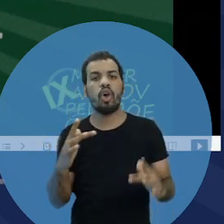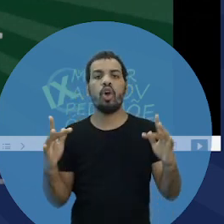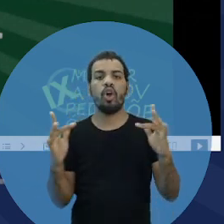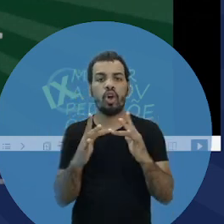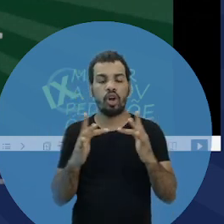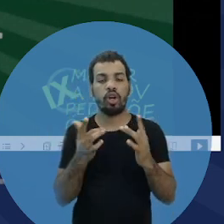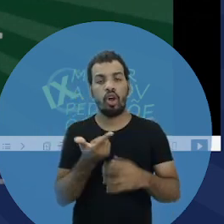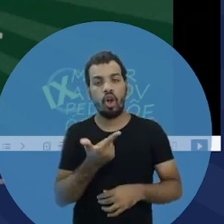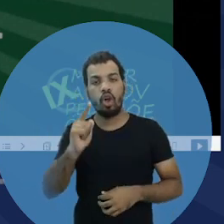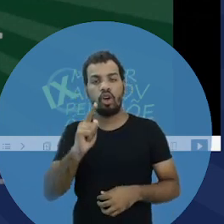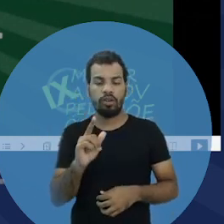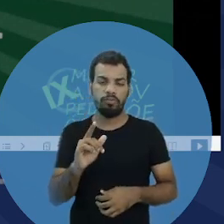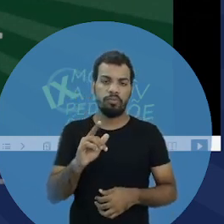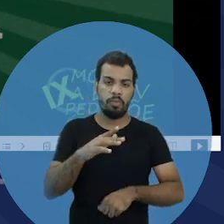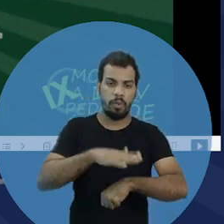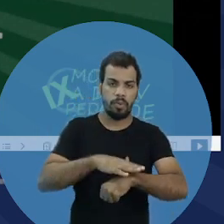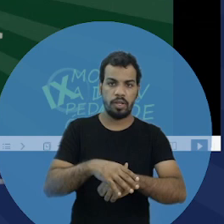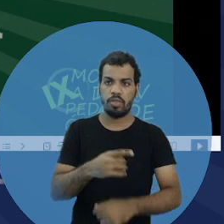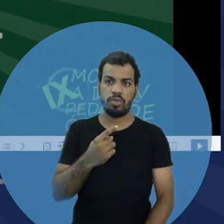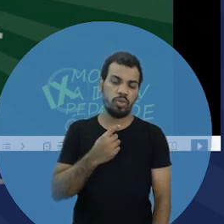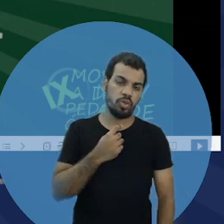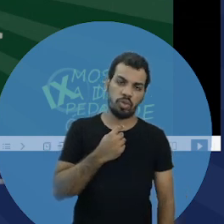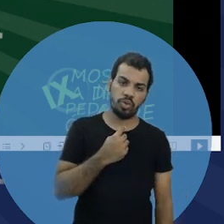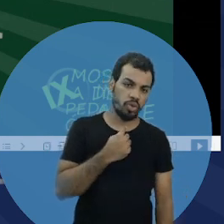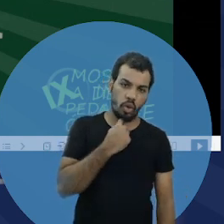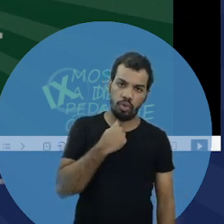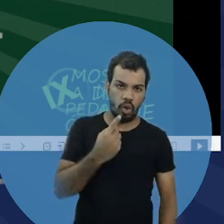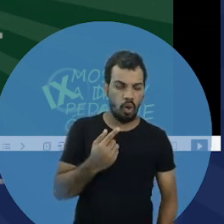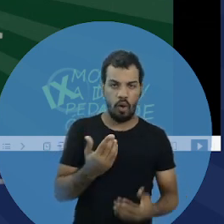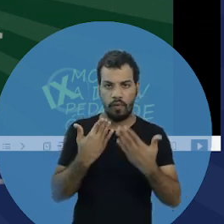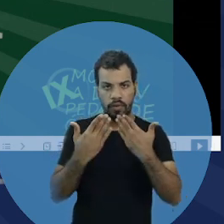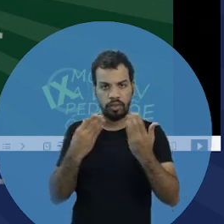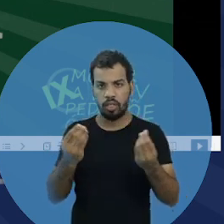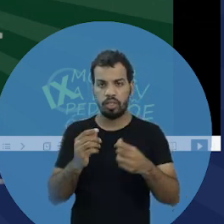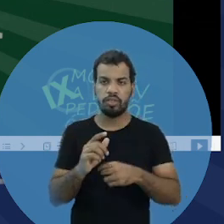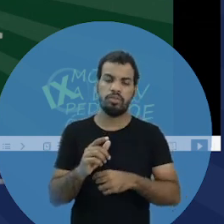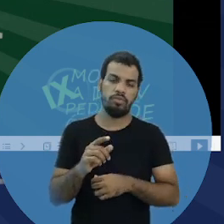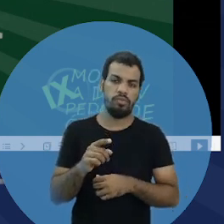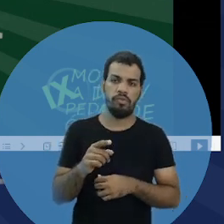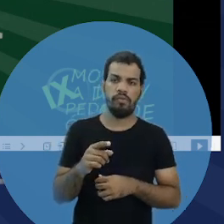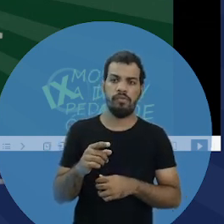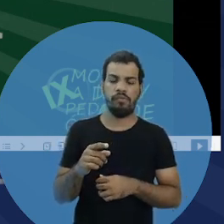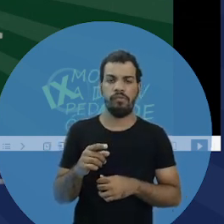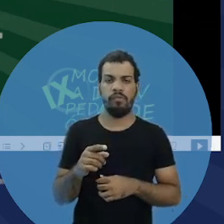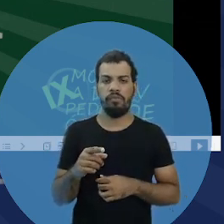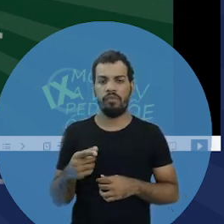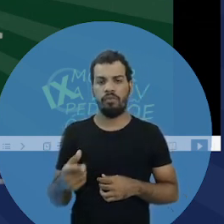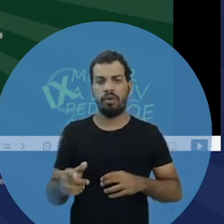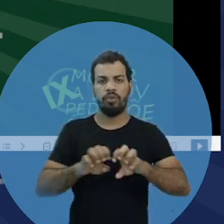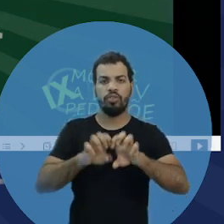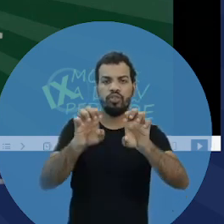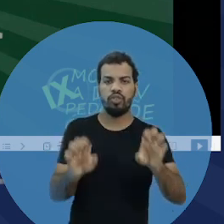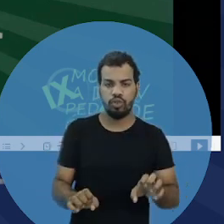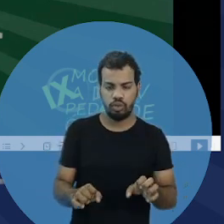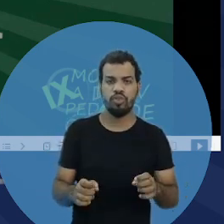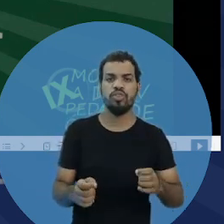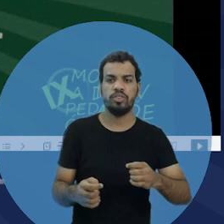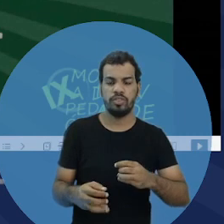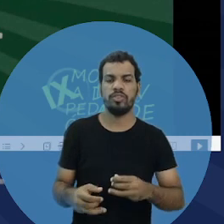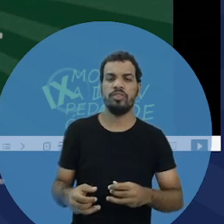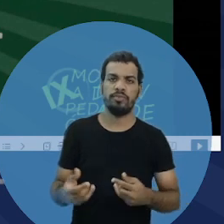não tinha como conversar pelas distâncias, pela própria estrutura financeira e